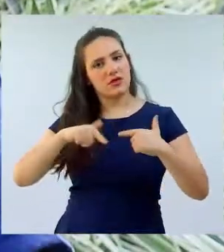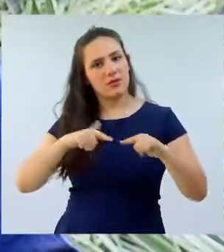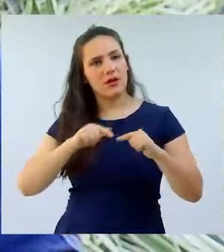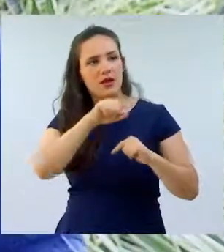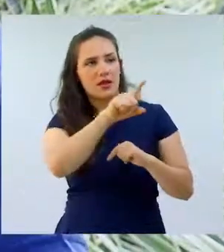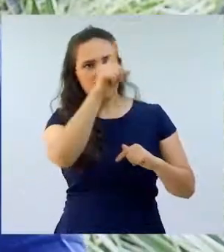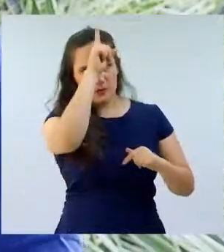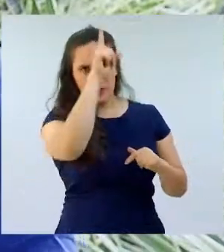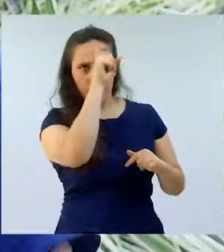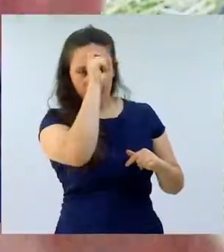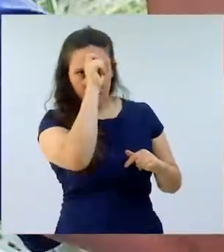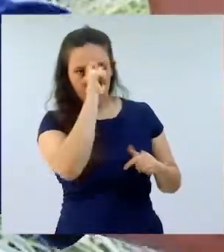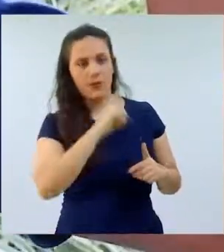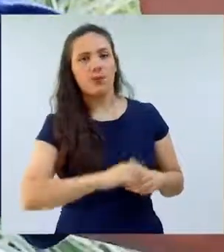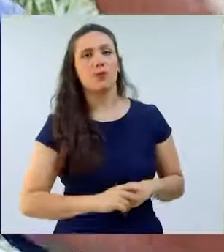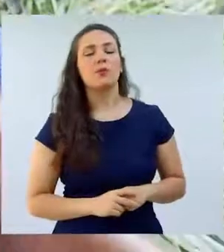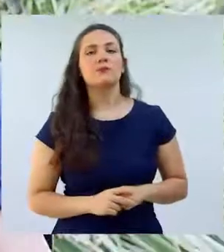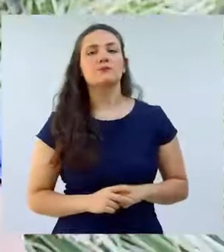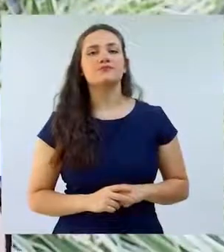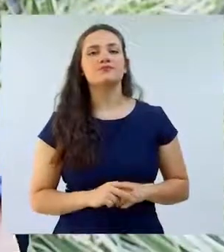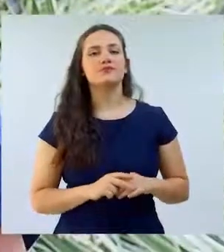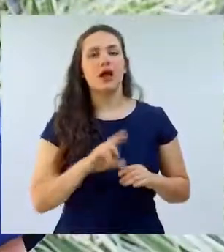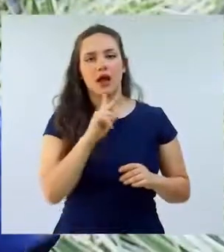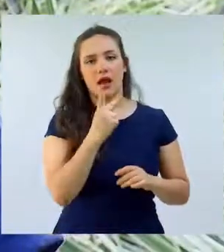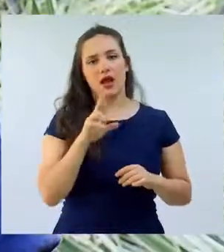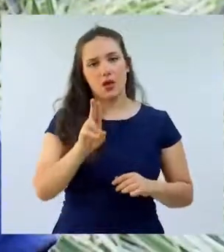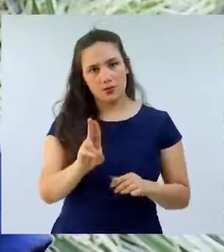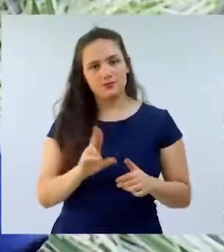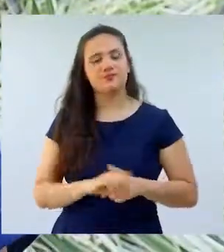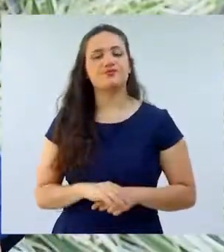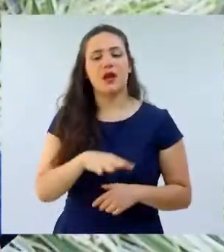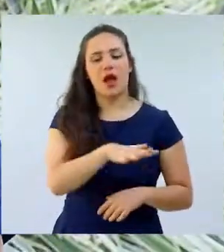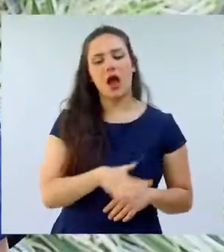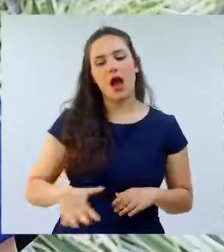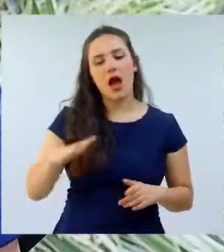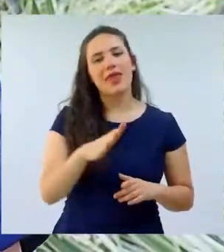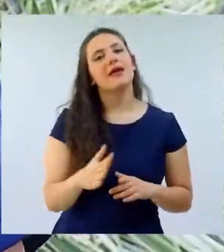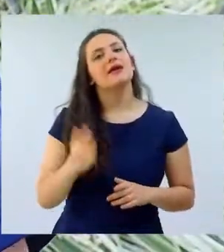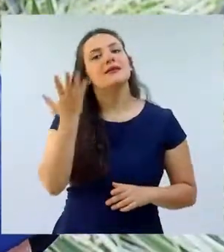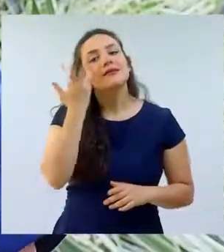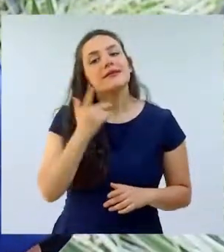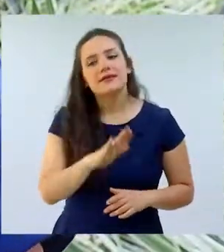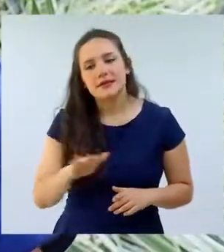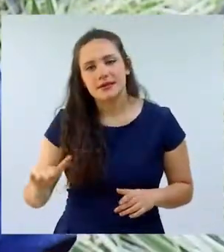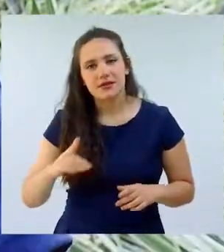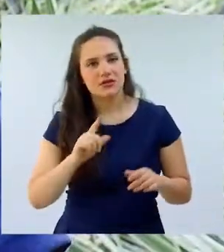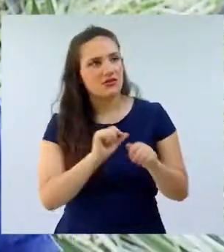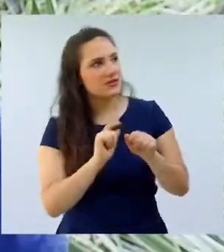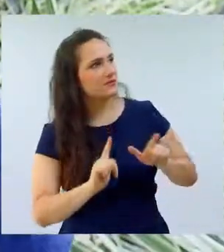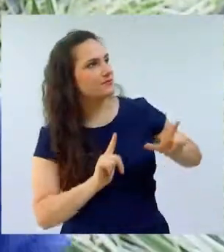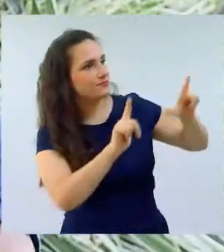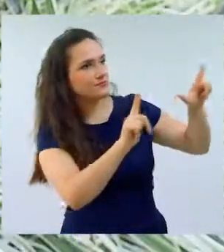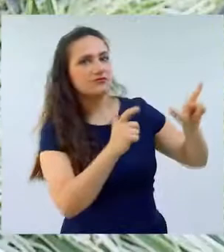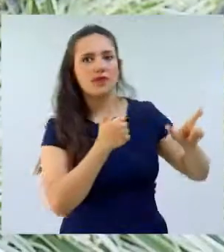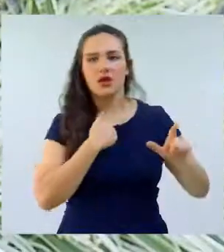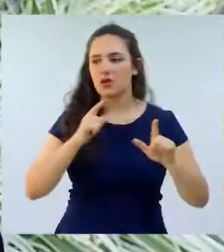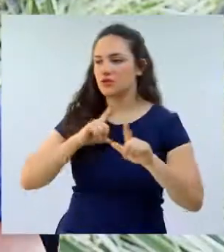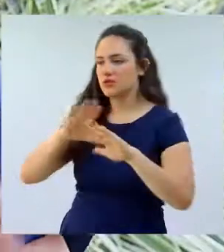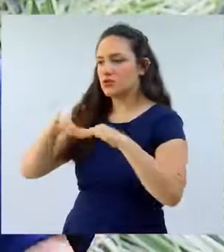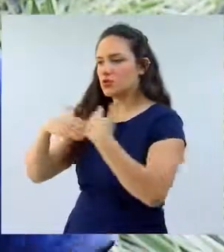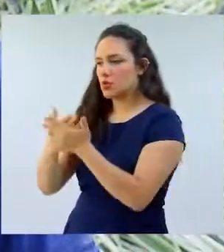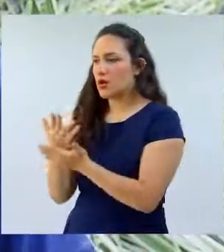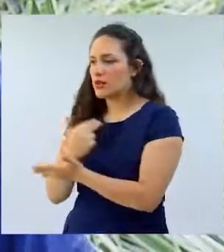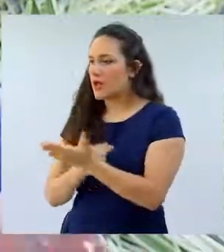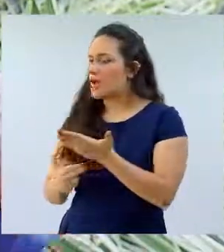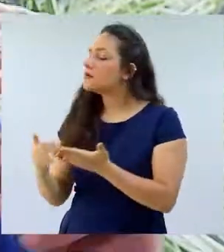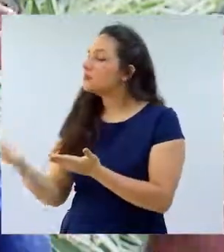Universitário, né, na ala, no sexto andar, que é a ala infantil de lá. E foi um trabalho que a gente fez junto, e como eu tinha escola de